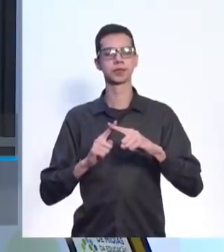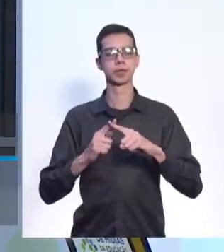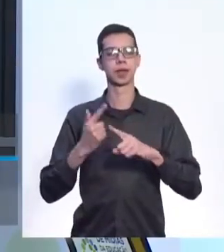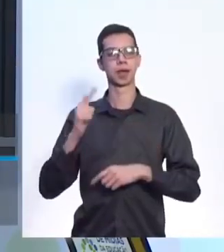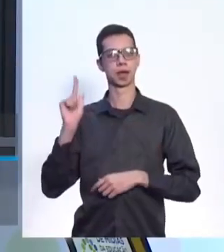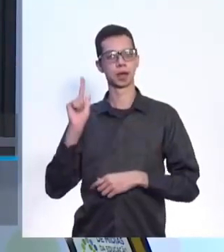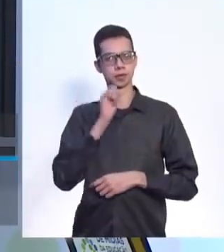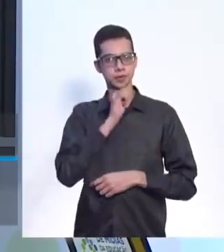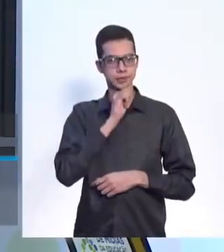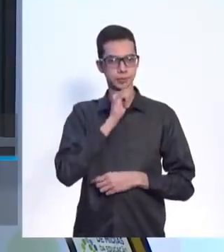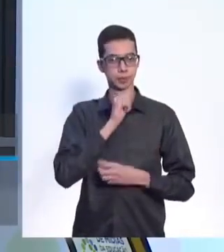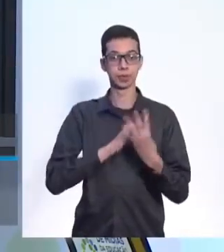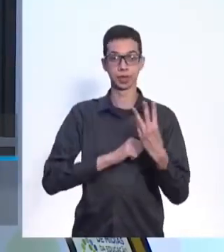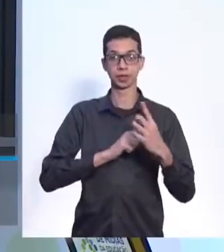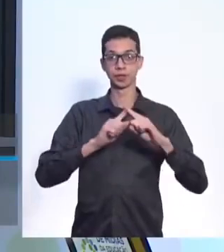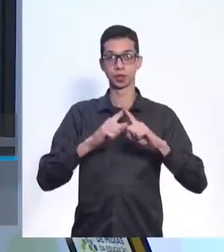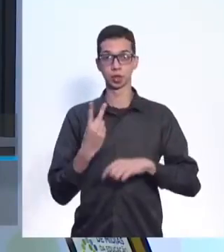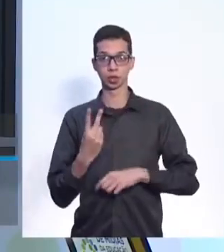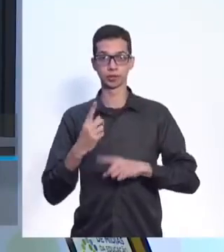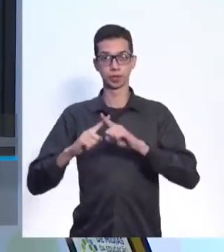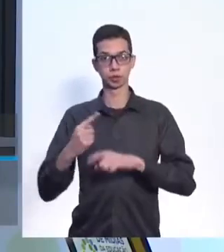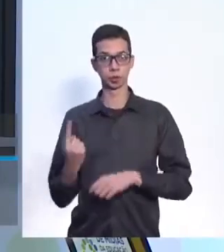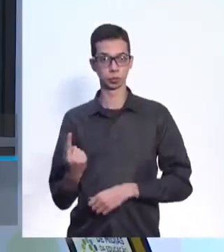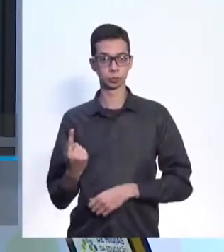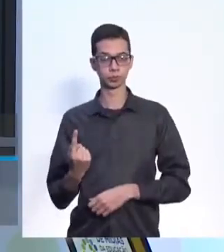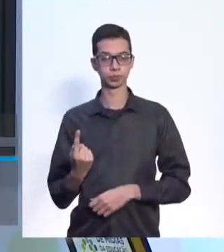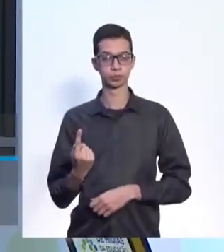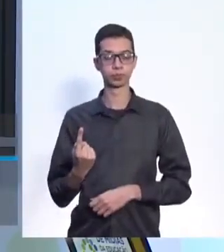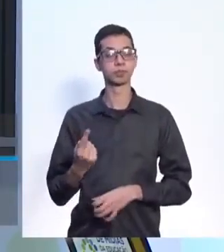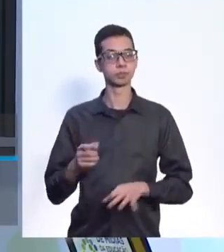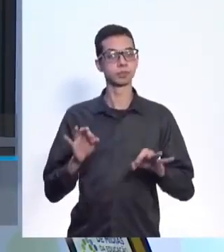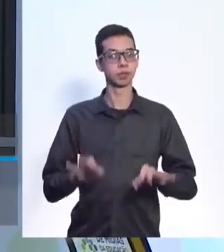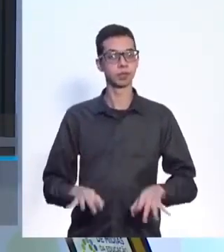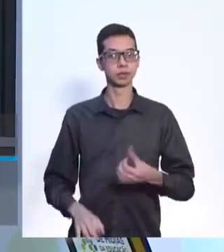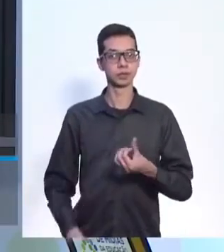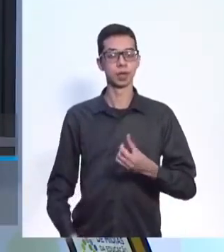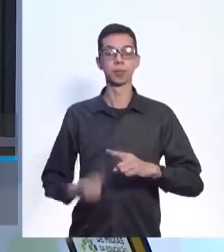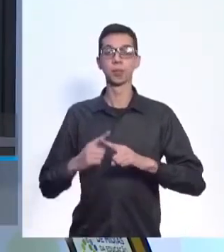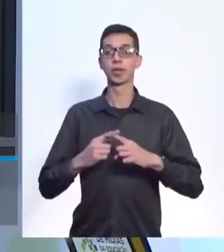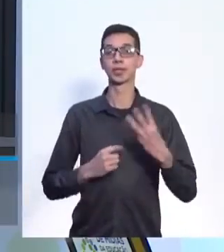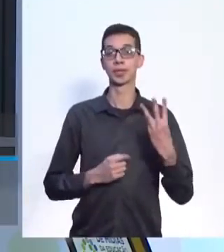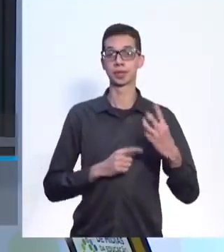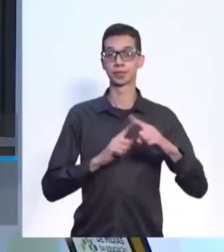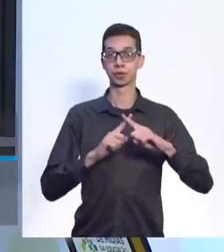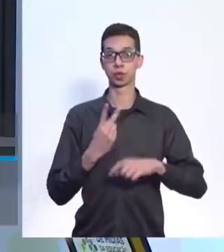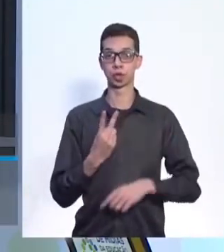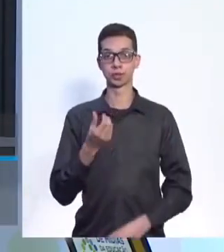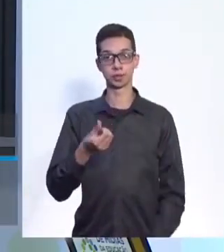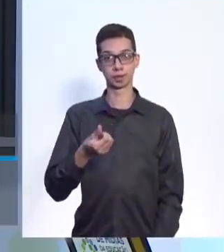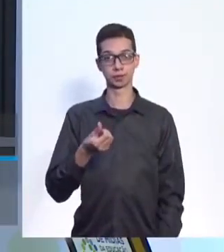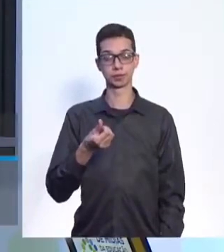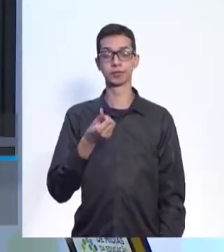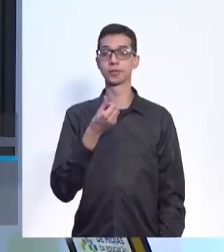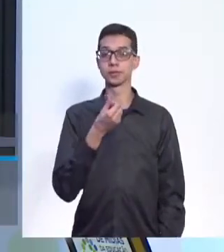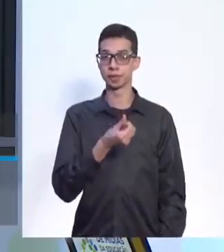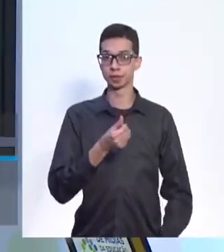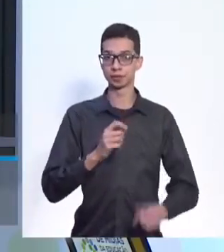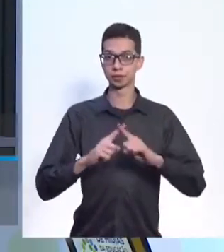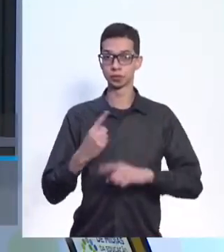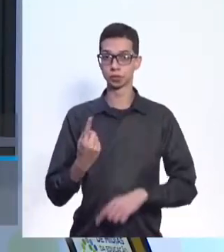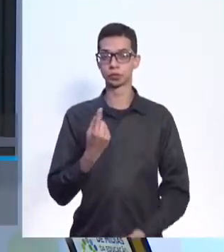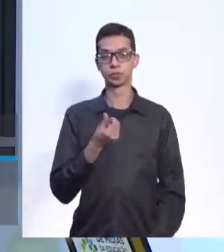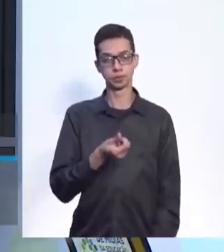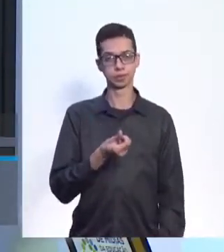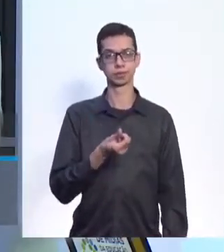Então, 3 vezes 2 vezes 1. De fato, dá 6, porque 3 vezes 2 é 6, 6 vezes 1,